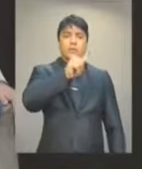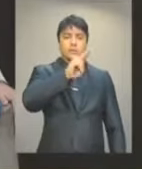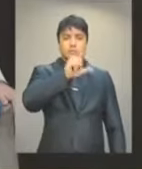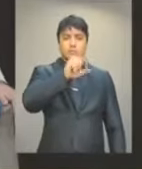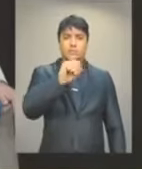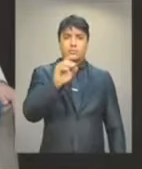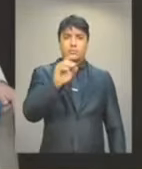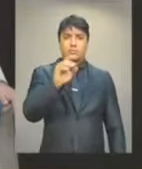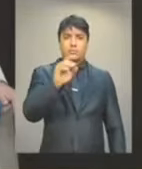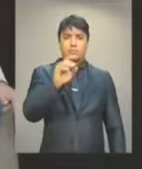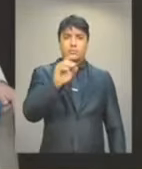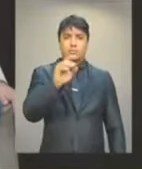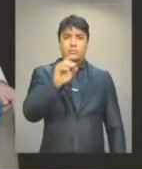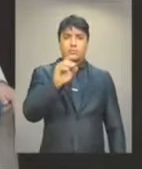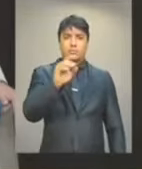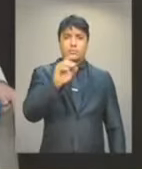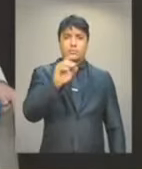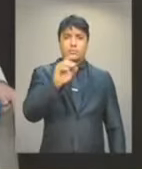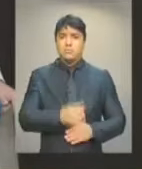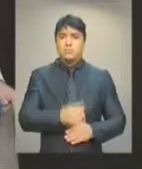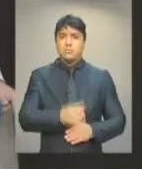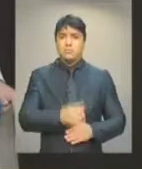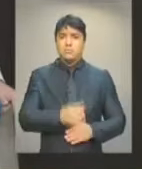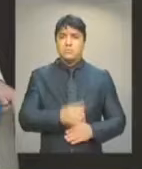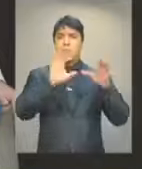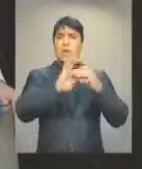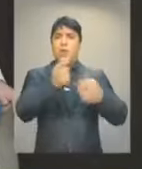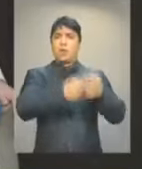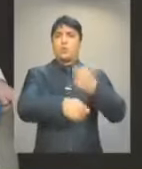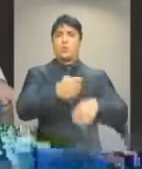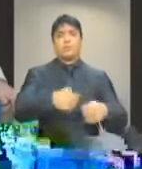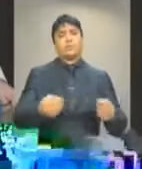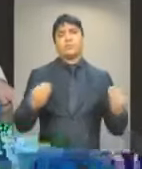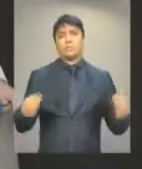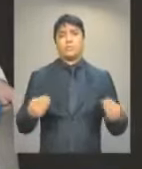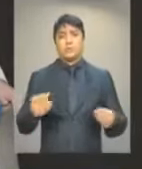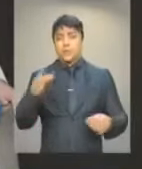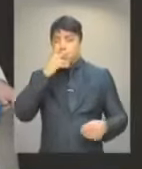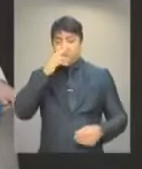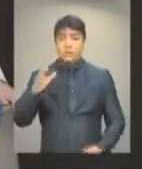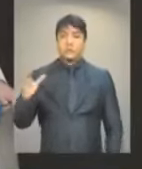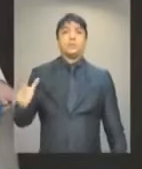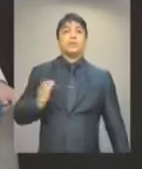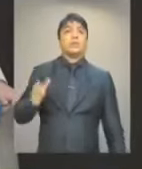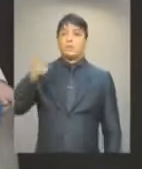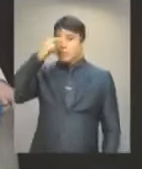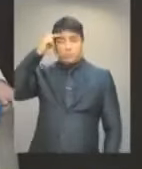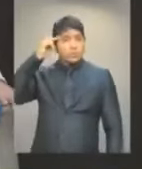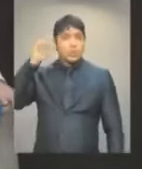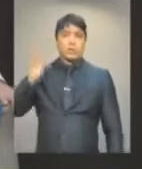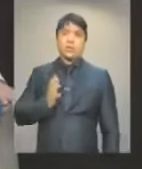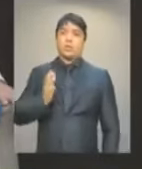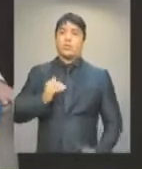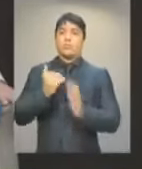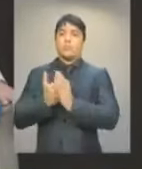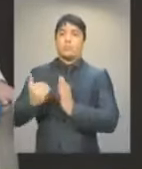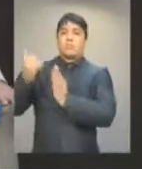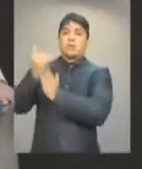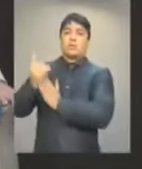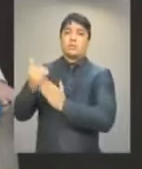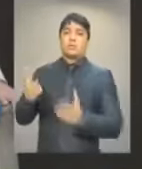Esse ultraliberalismo, né, que ele quer impor, na verdade, só aumenta a riqueza dos mais ricos. Foi o que ele